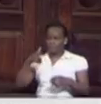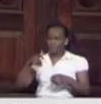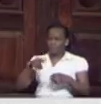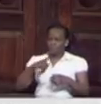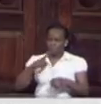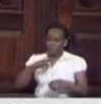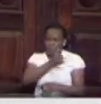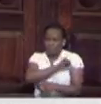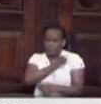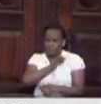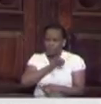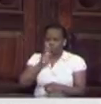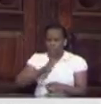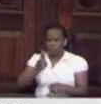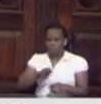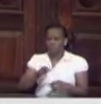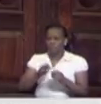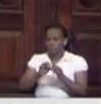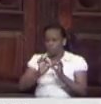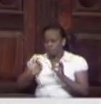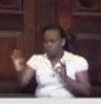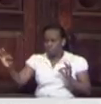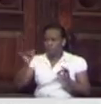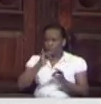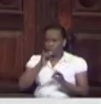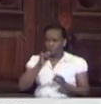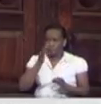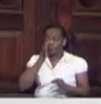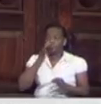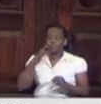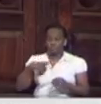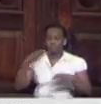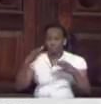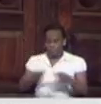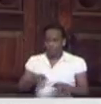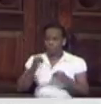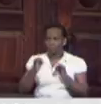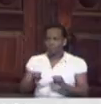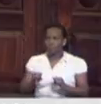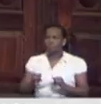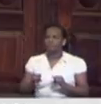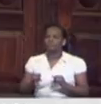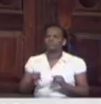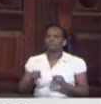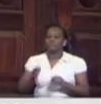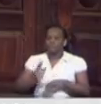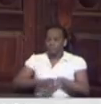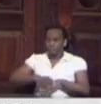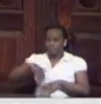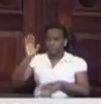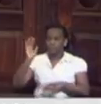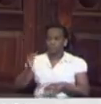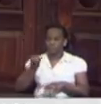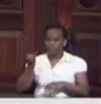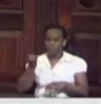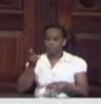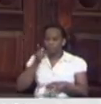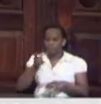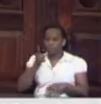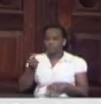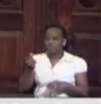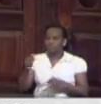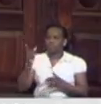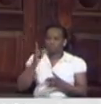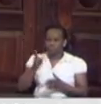para produzir energia. E posso garantir, seria muito maior a arrecadação anual